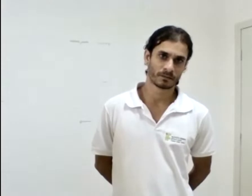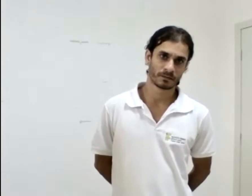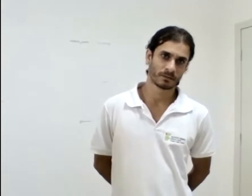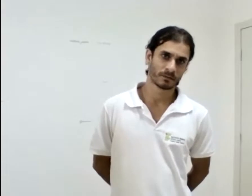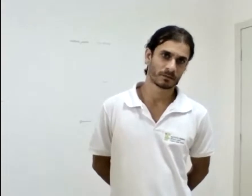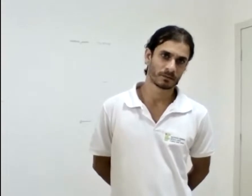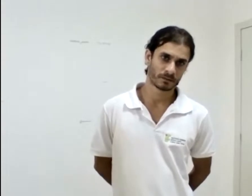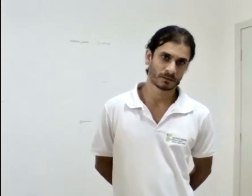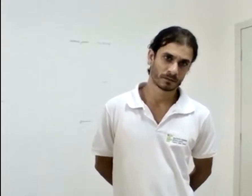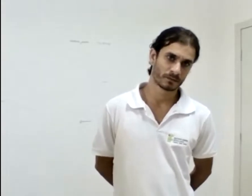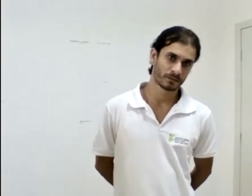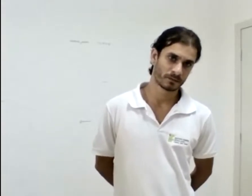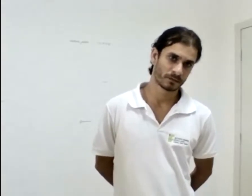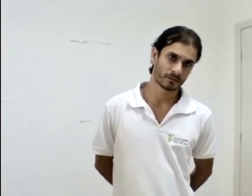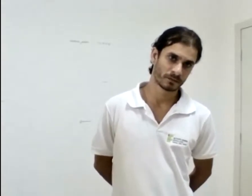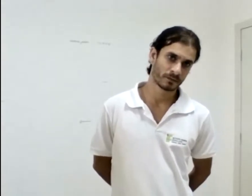Oi, estão me ouvindo?